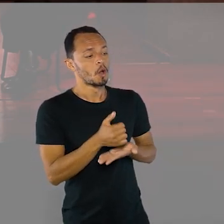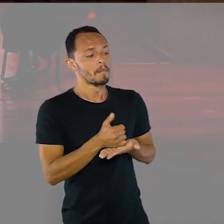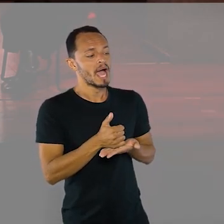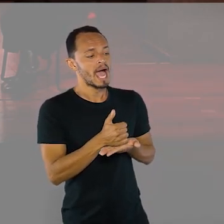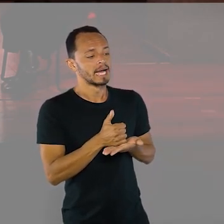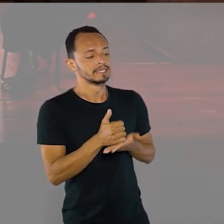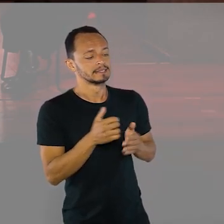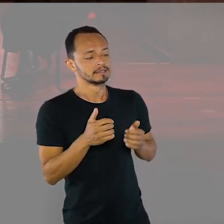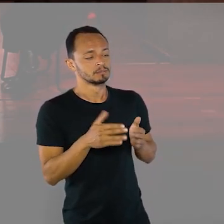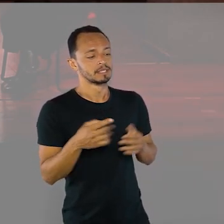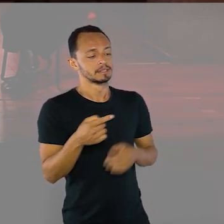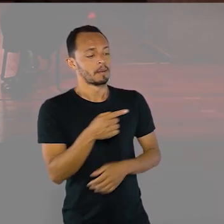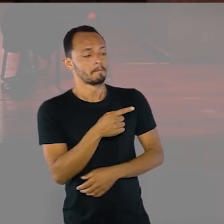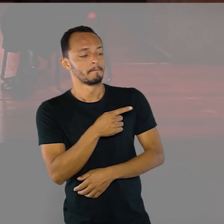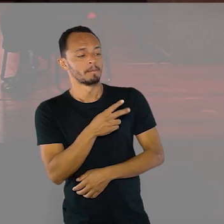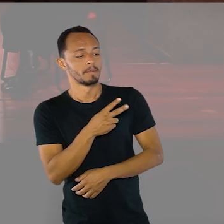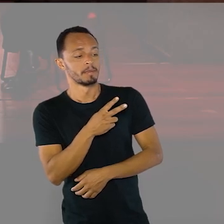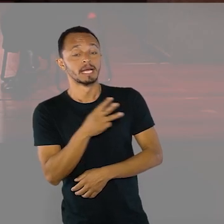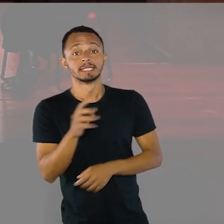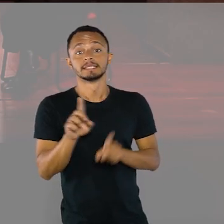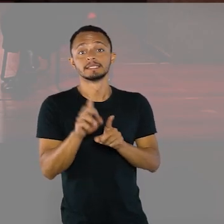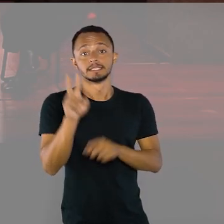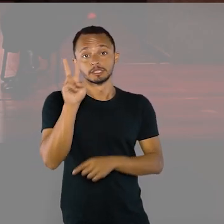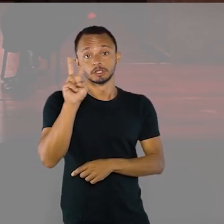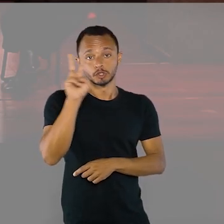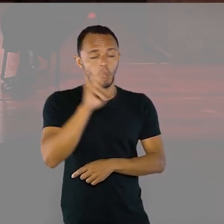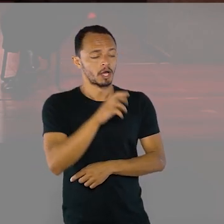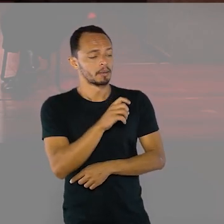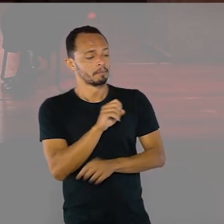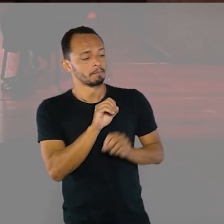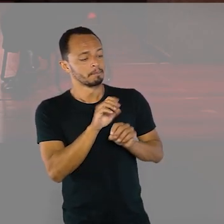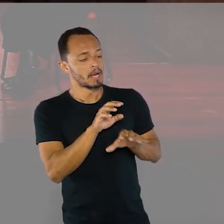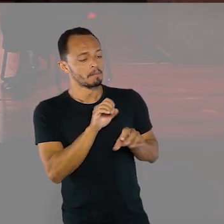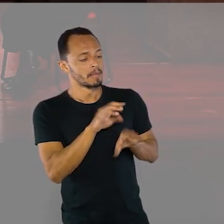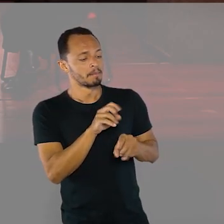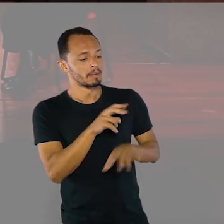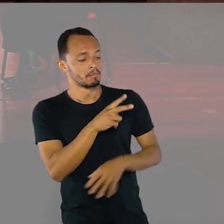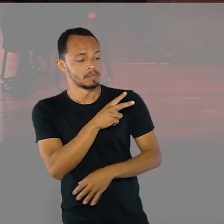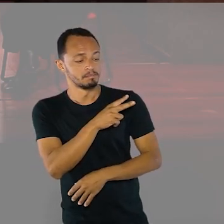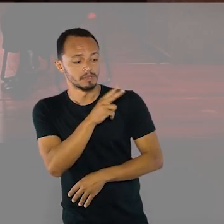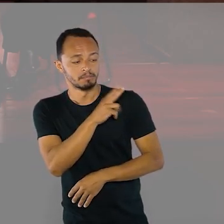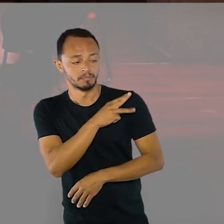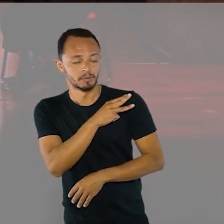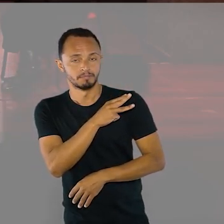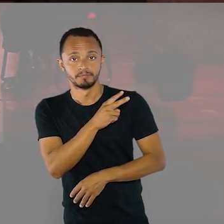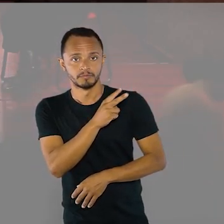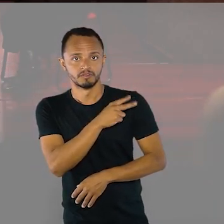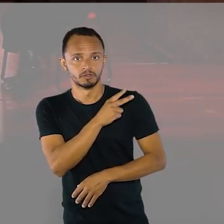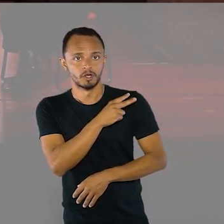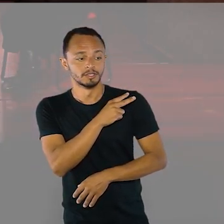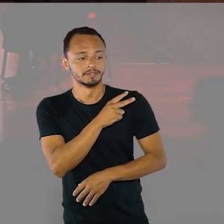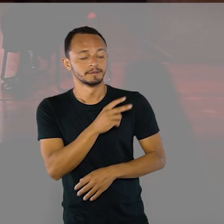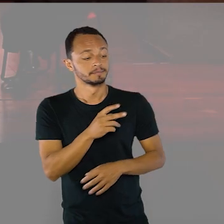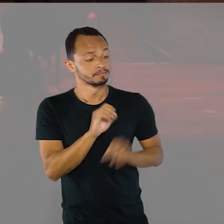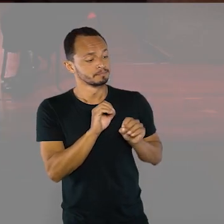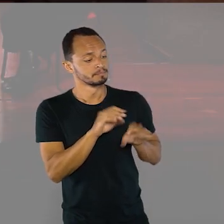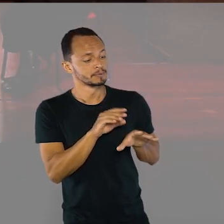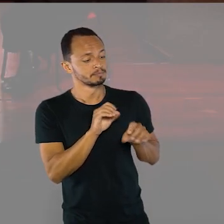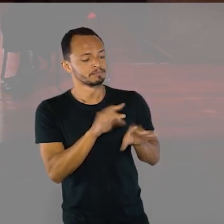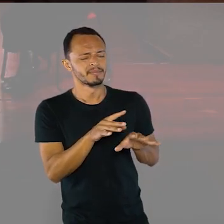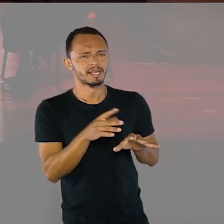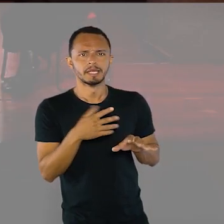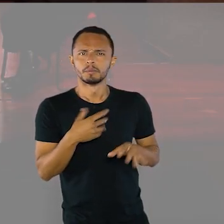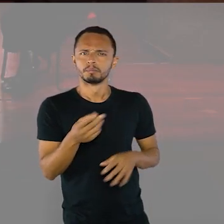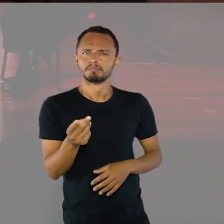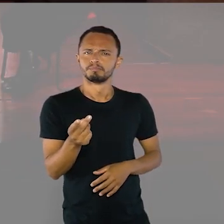anos iniciais, e também professor de História, no Fundamental 2. E aí eu achei interessante, eu fiz